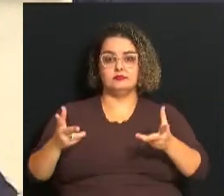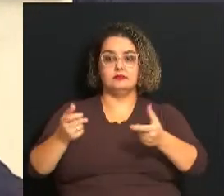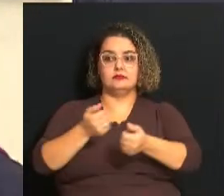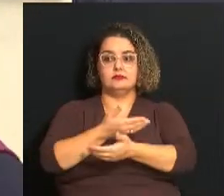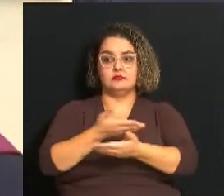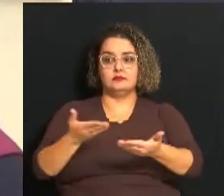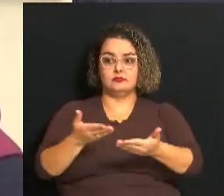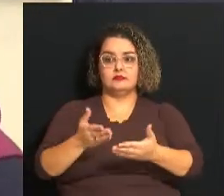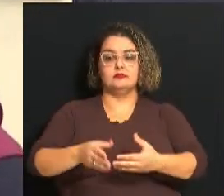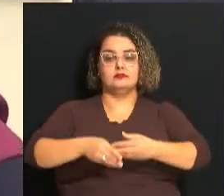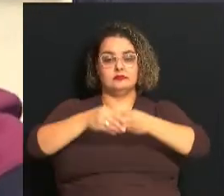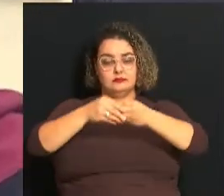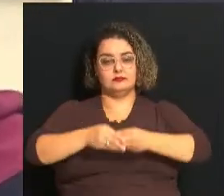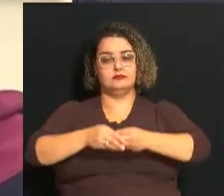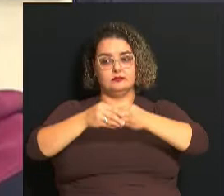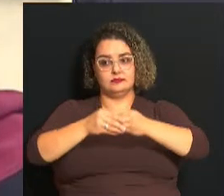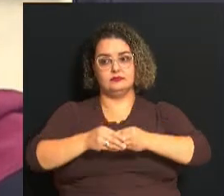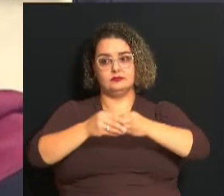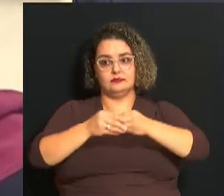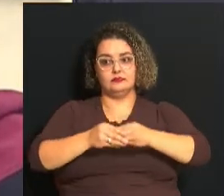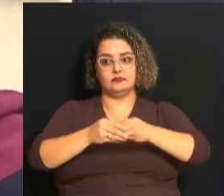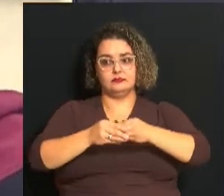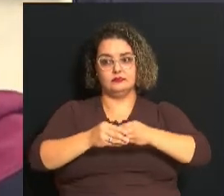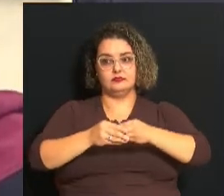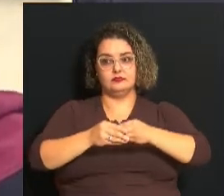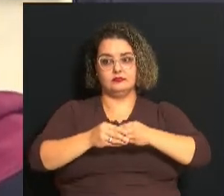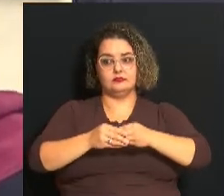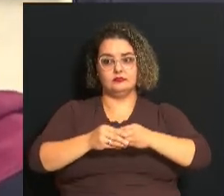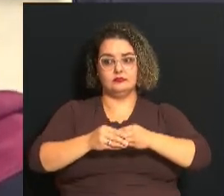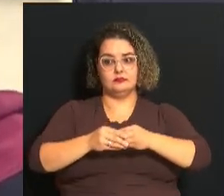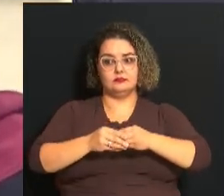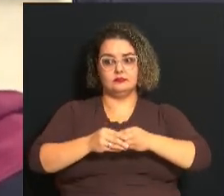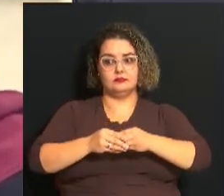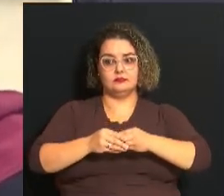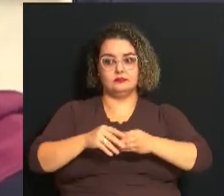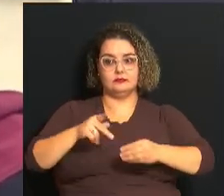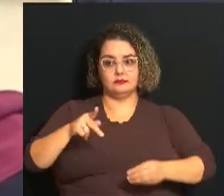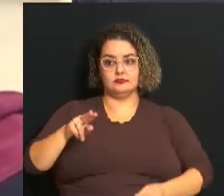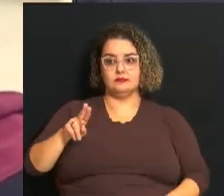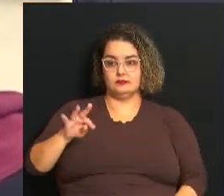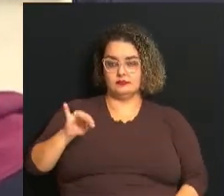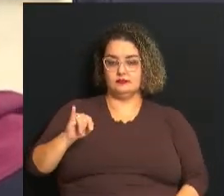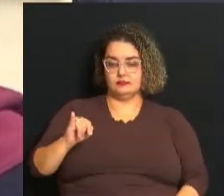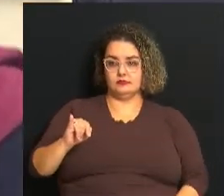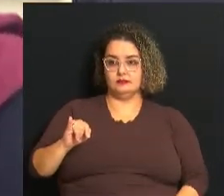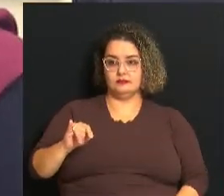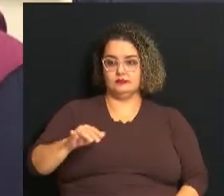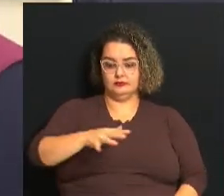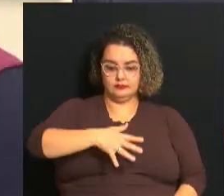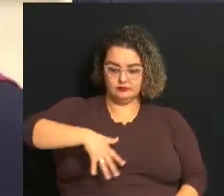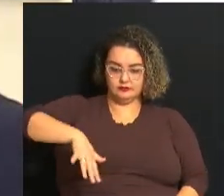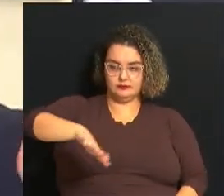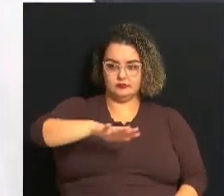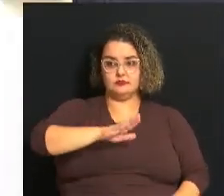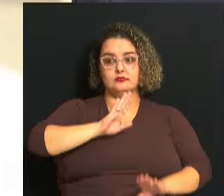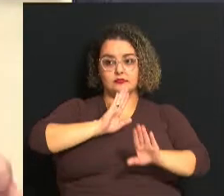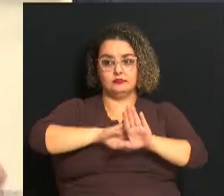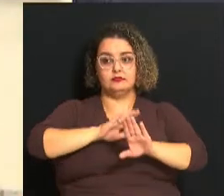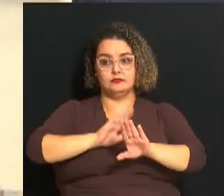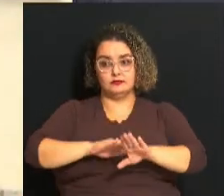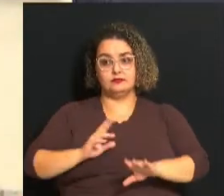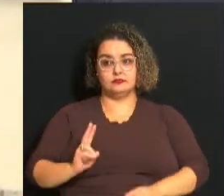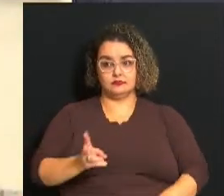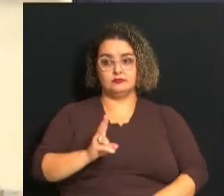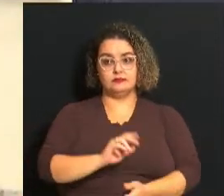né uma saudação dos companheiros da executiva Nacional da Cut né E também aqui a curtir da região super atuante